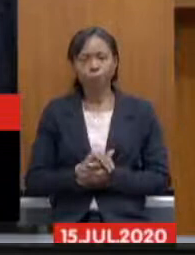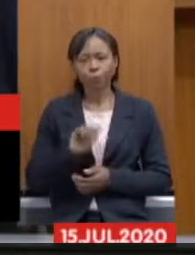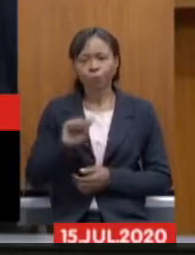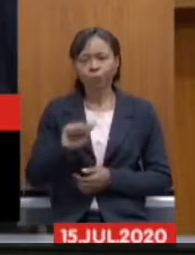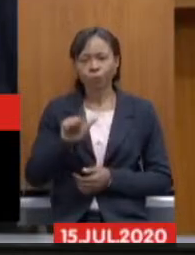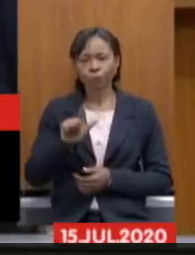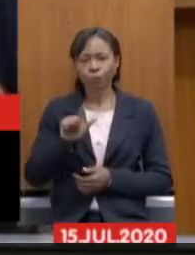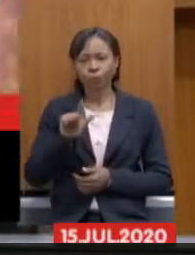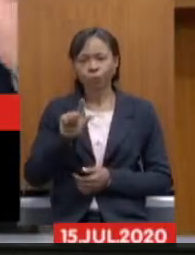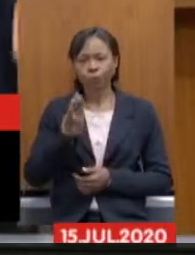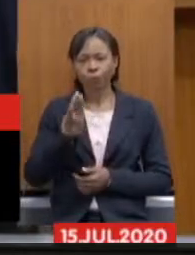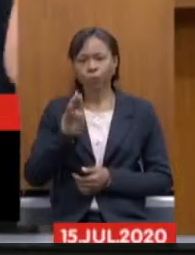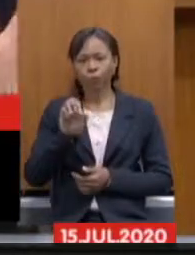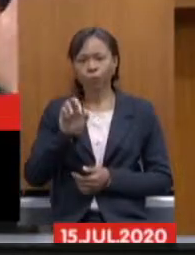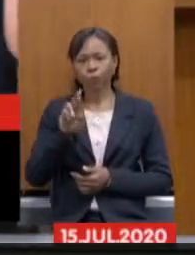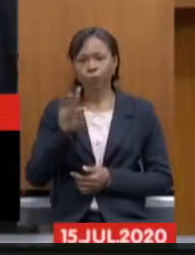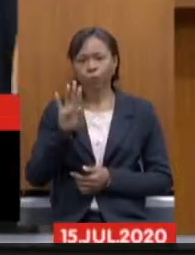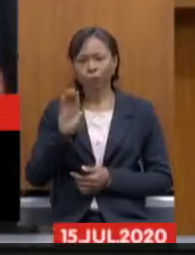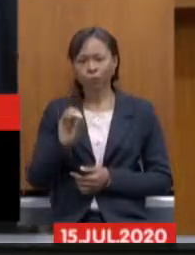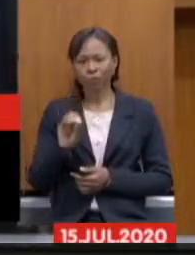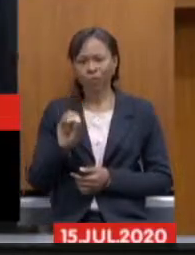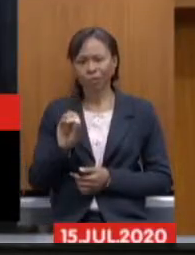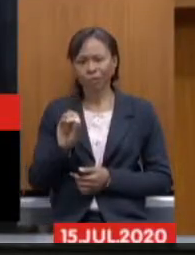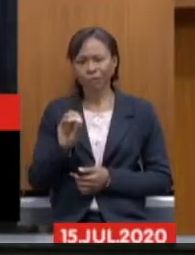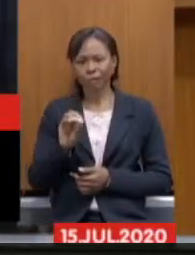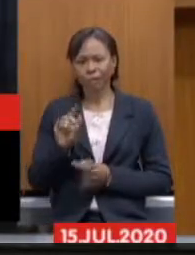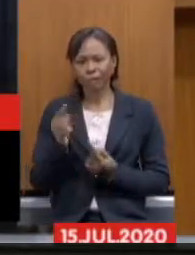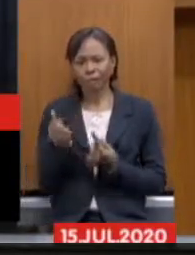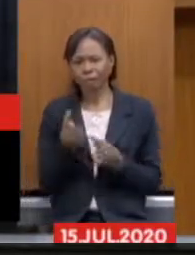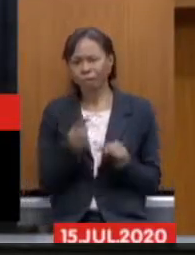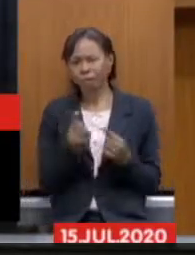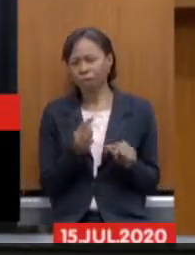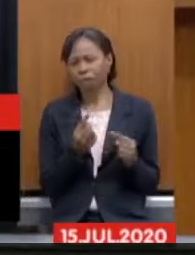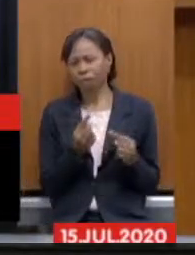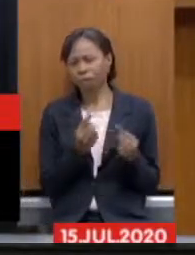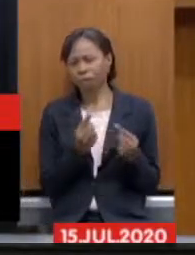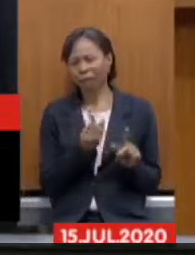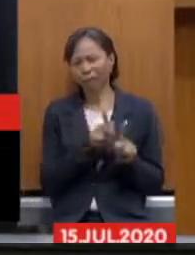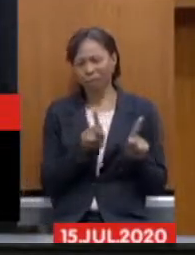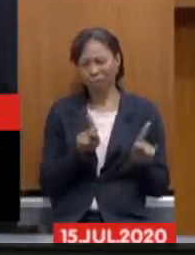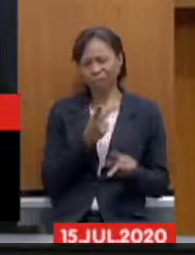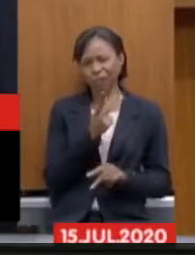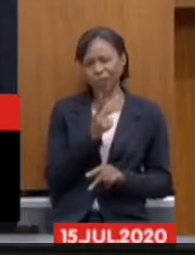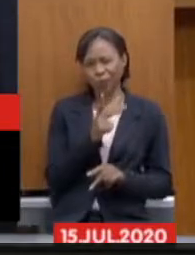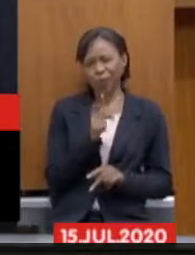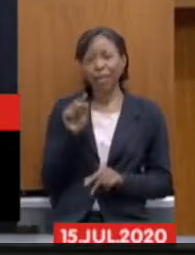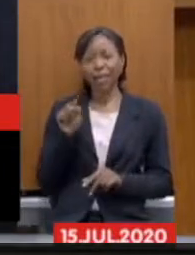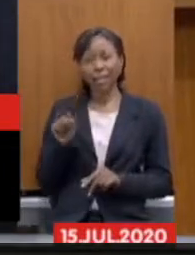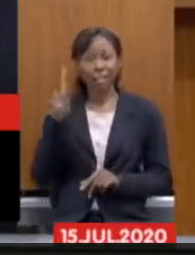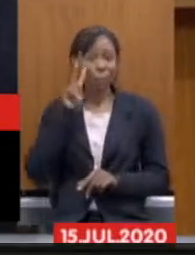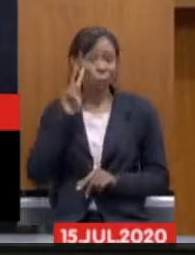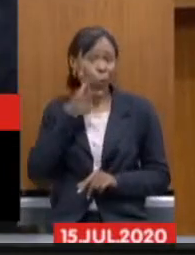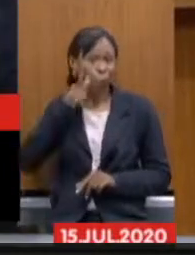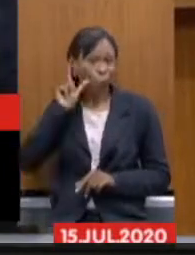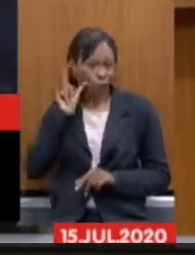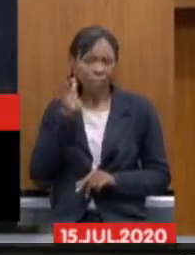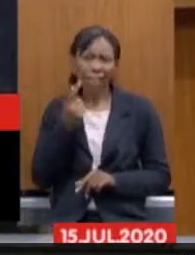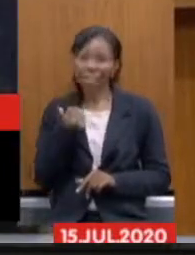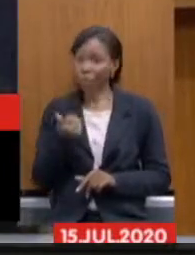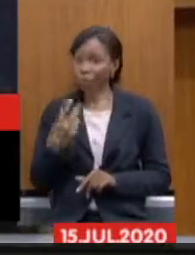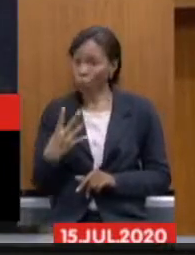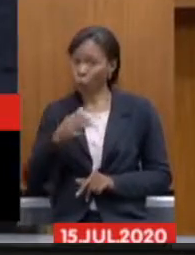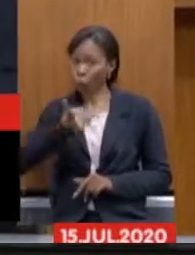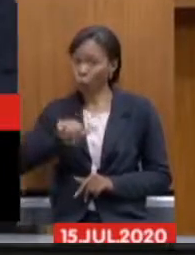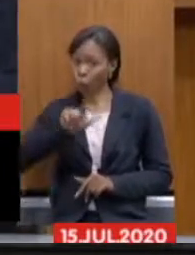uma provocação boa aqui para o professor de história e lembrou que ontem dia quatorze de julho foi o dia